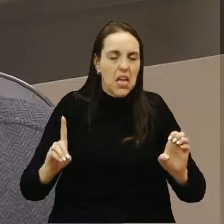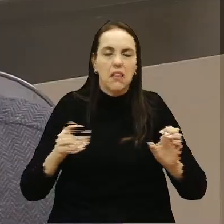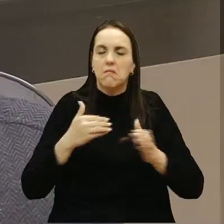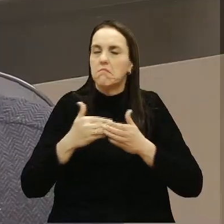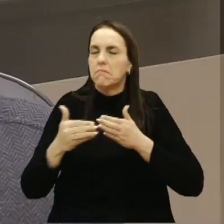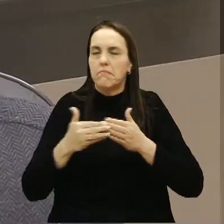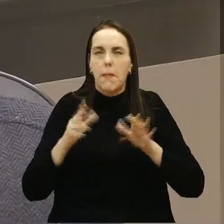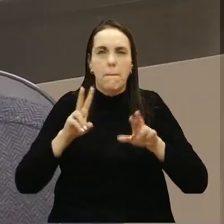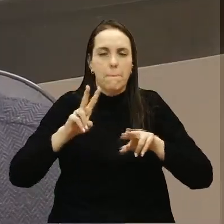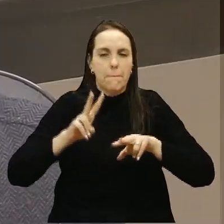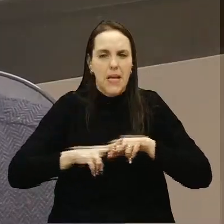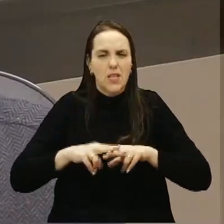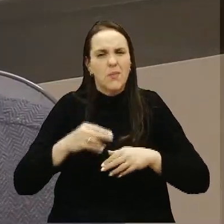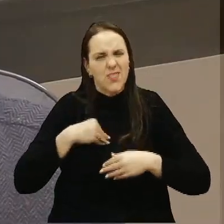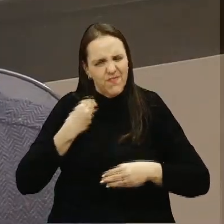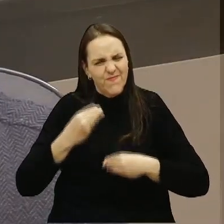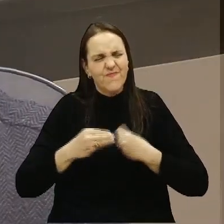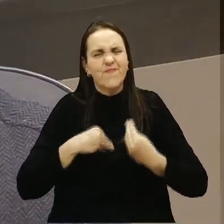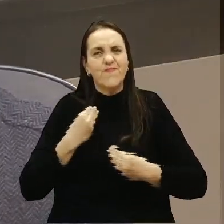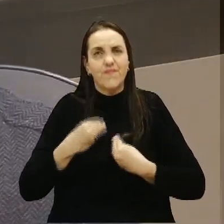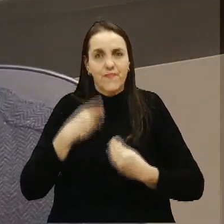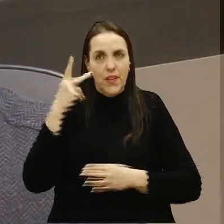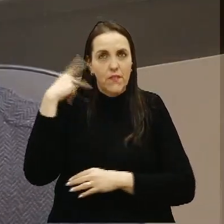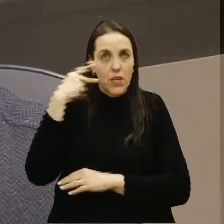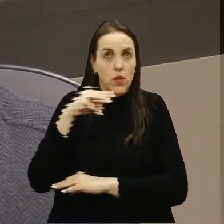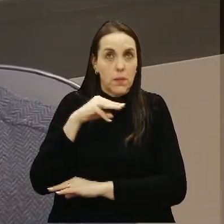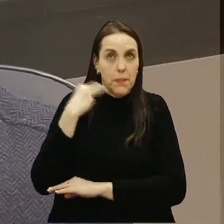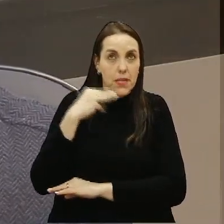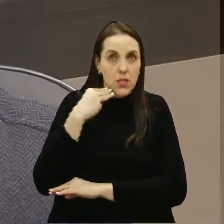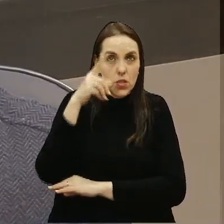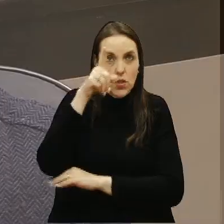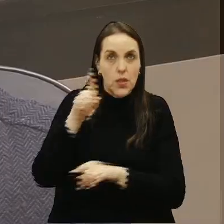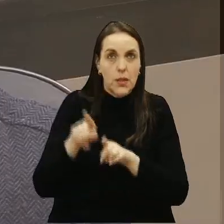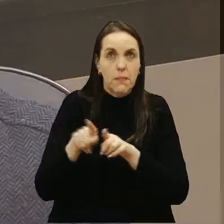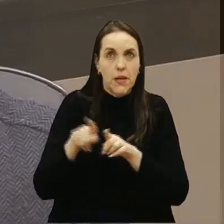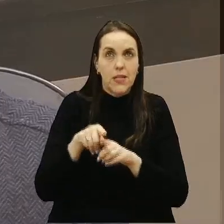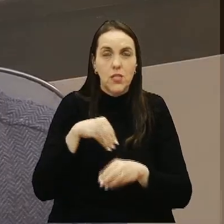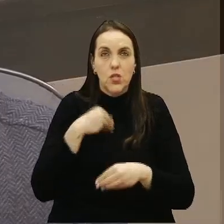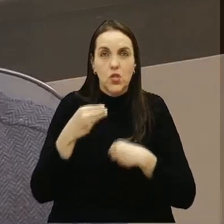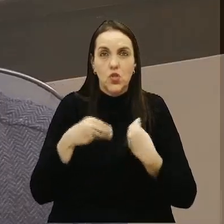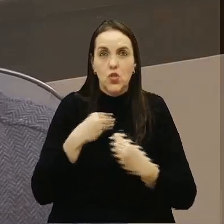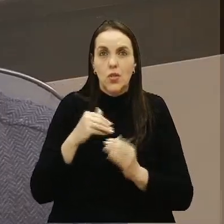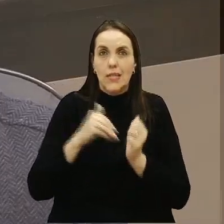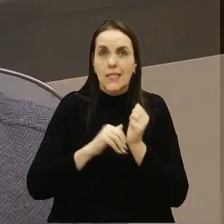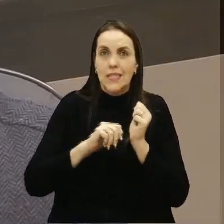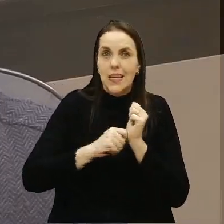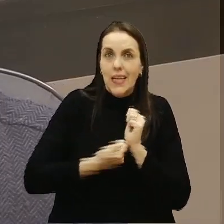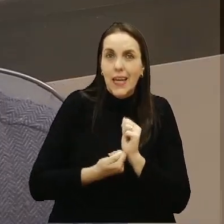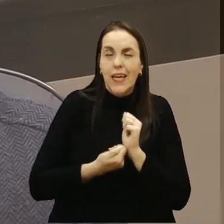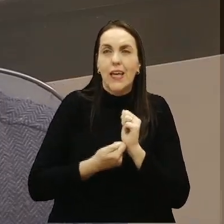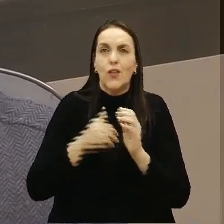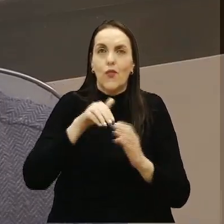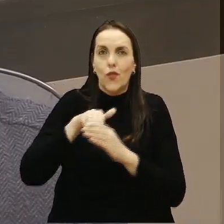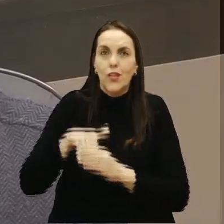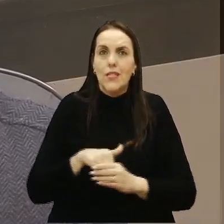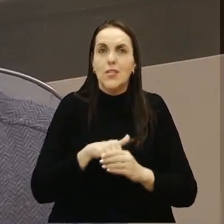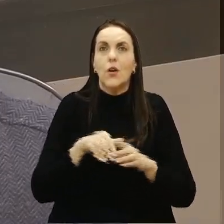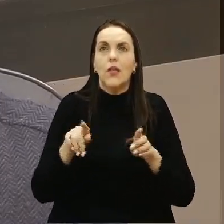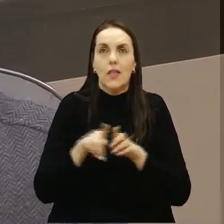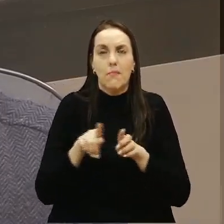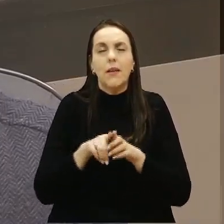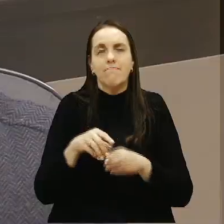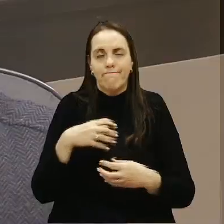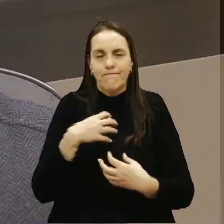me abalo e sinto como a vereadora Marisol sentiu a questão do segredo, a questão da votação secreta, eu sinto o Daniel Silveira estar